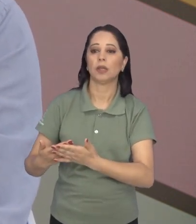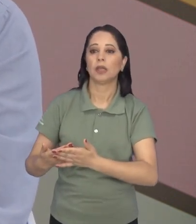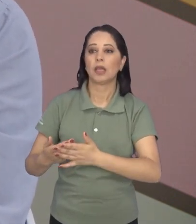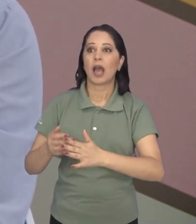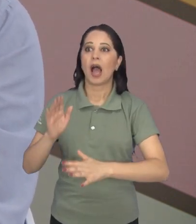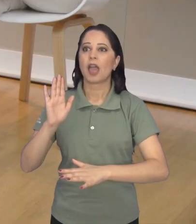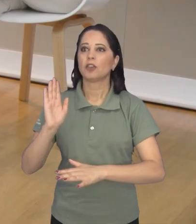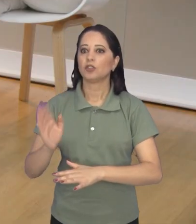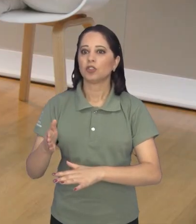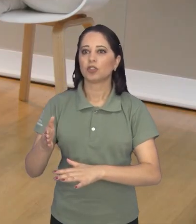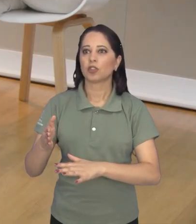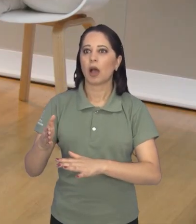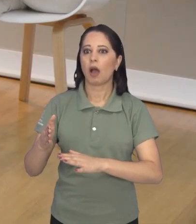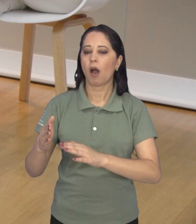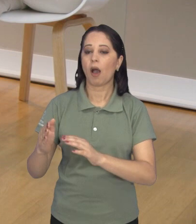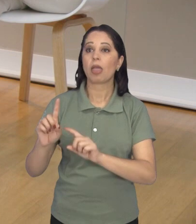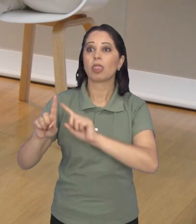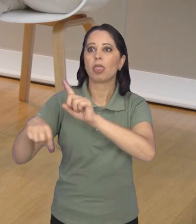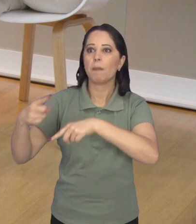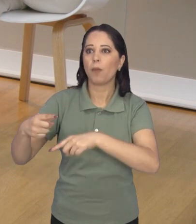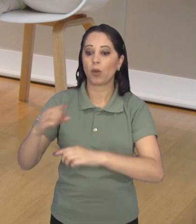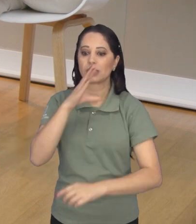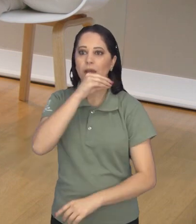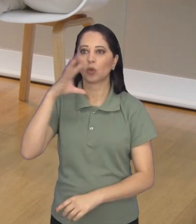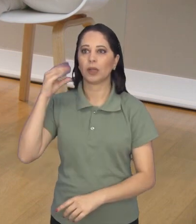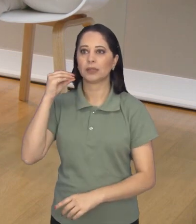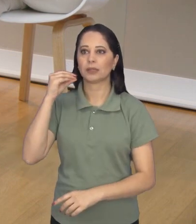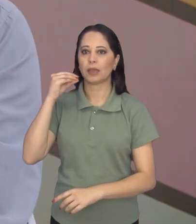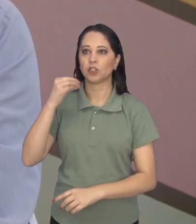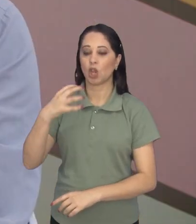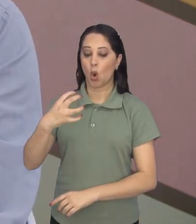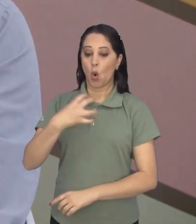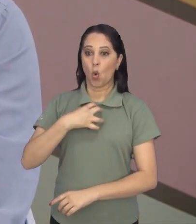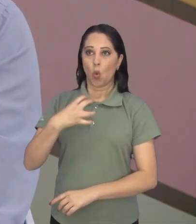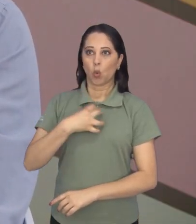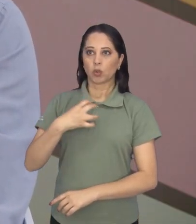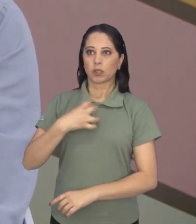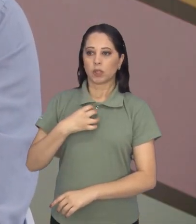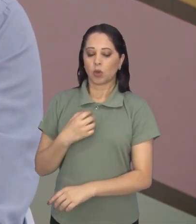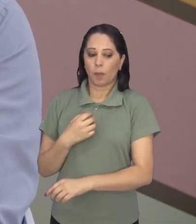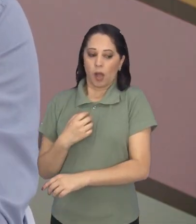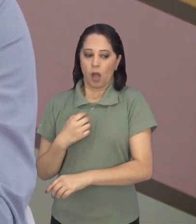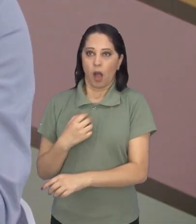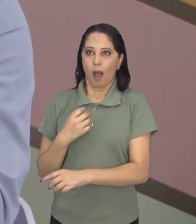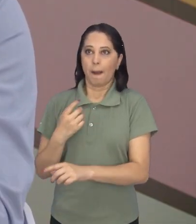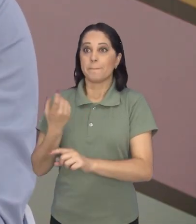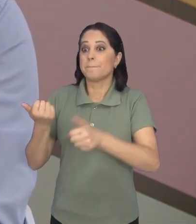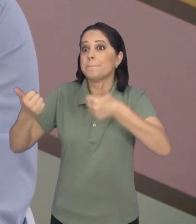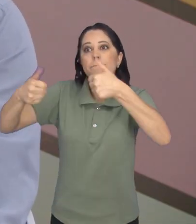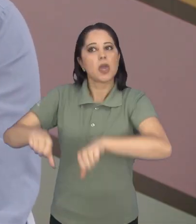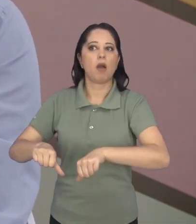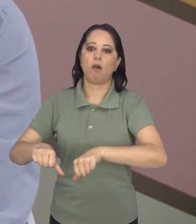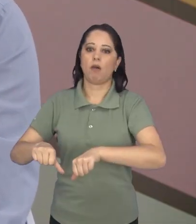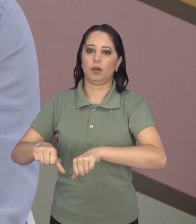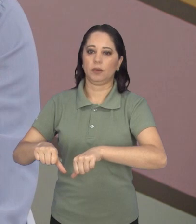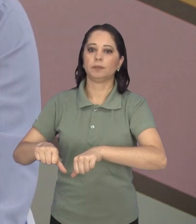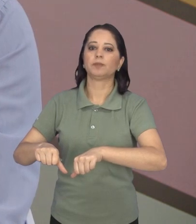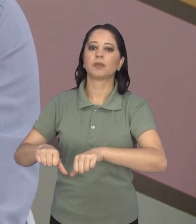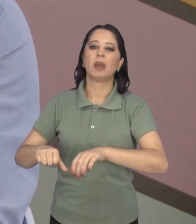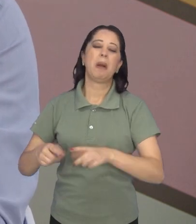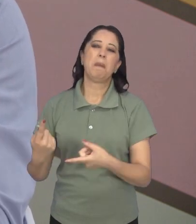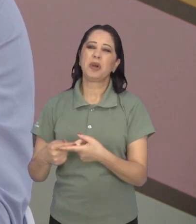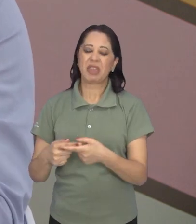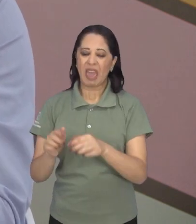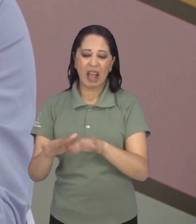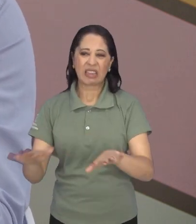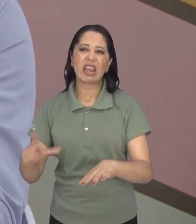infância, Sim. E tende a ficar mais evidente no início da adolescência. Aí, geralmente, é quando o diagnóstico é